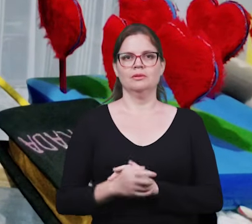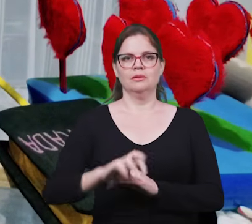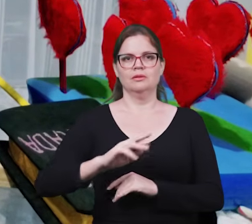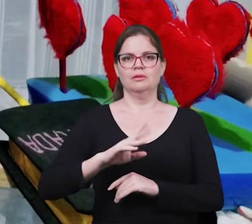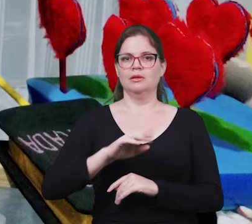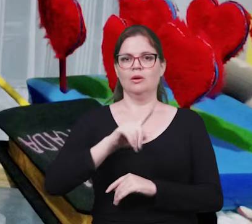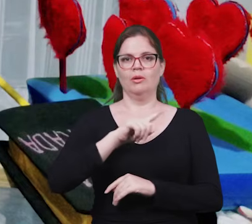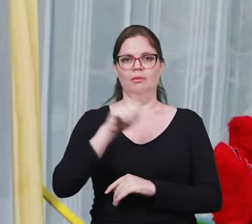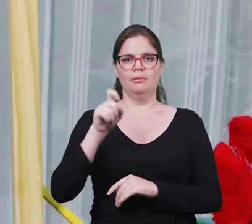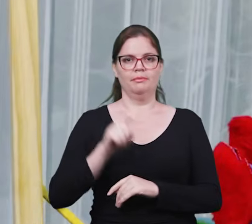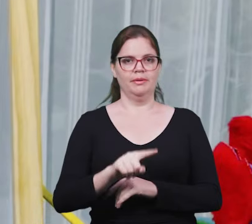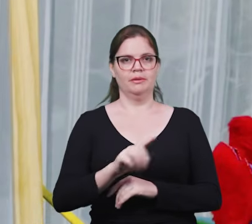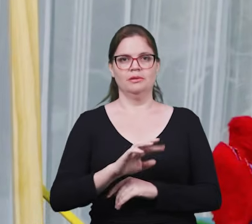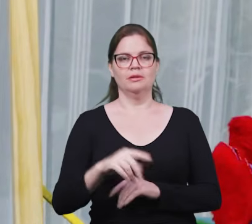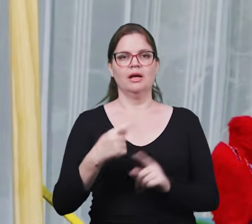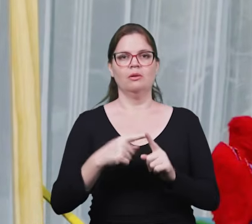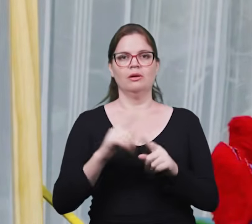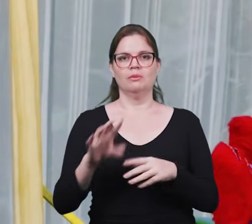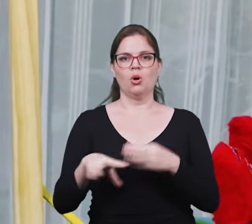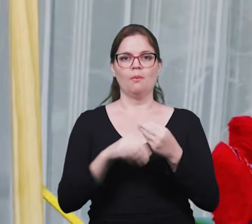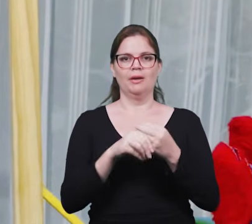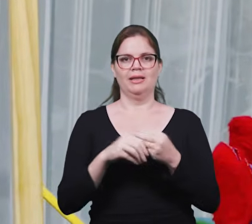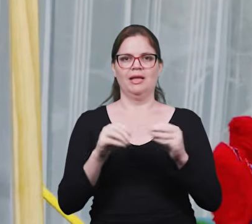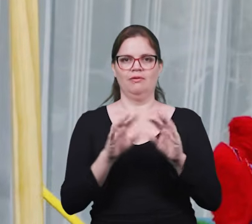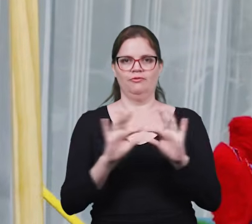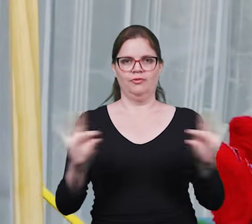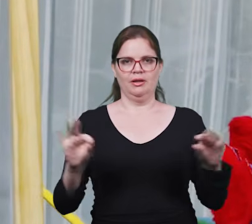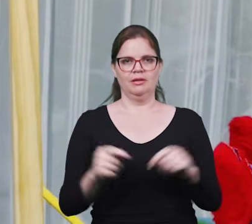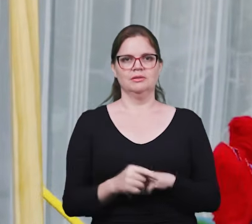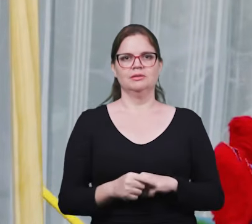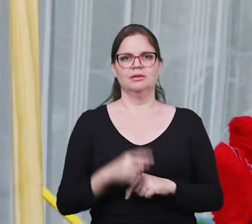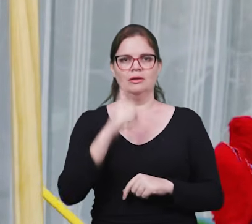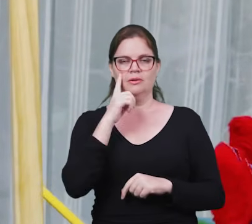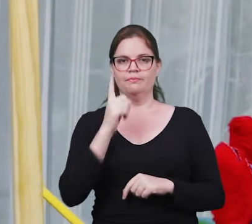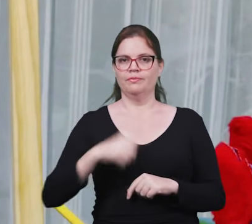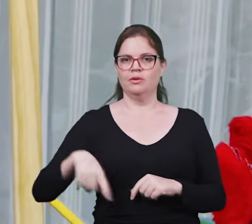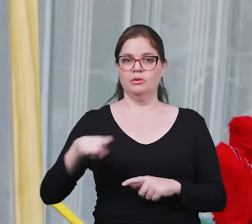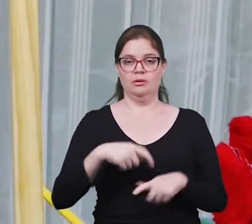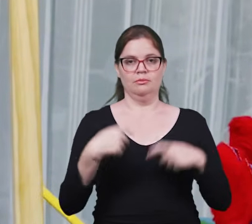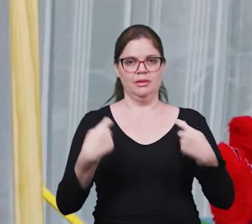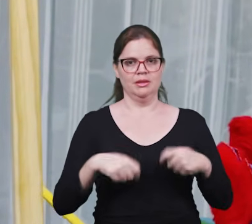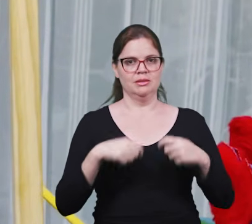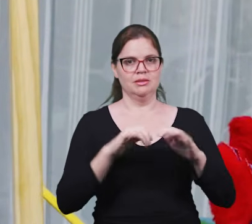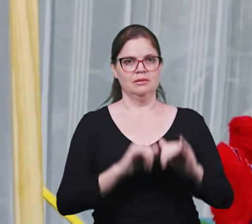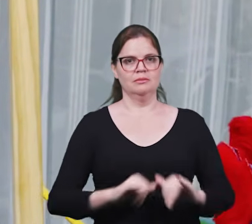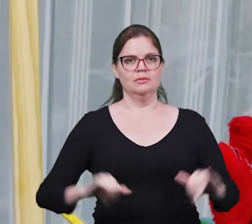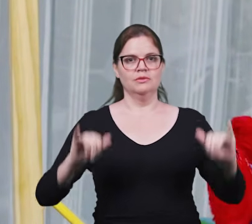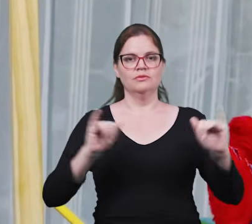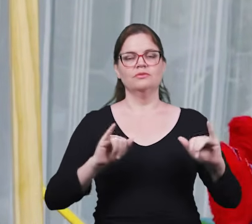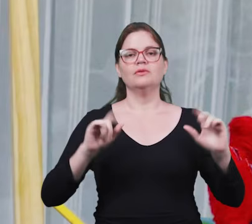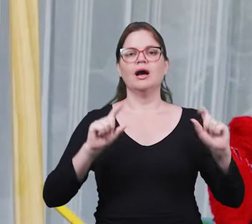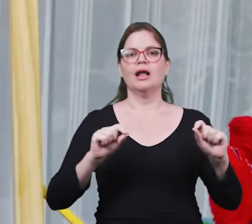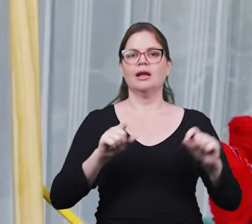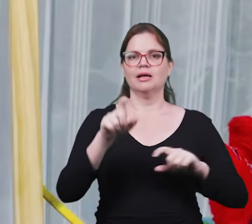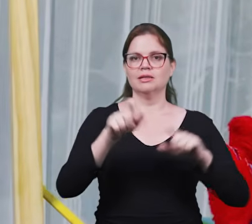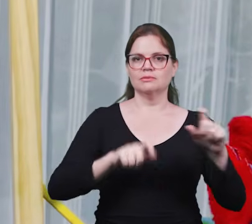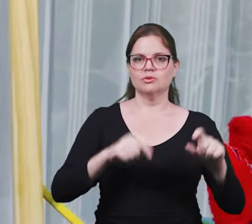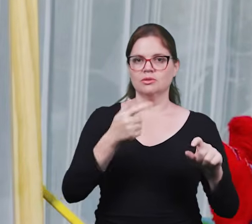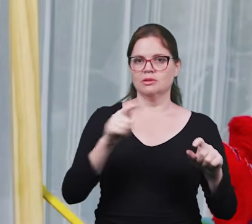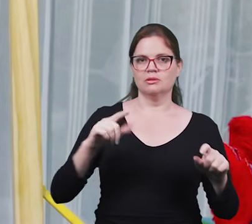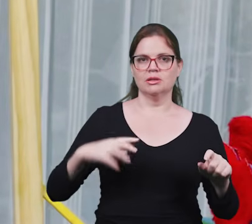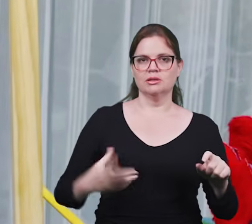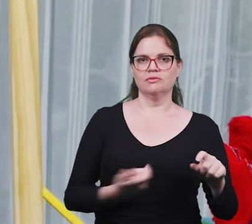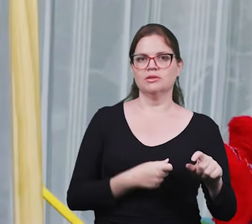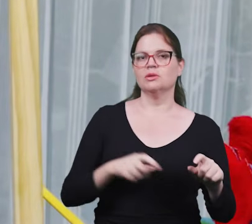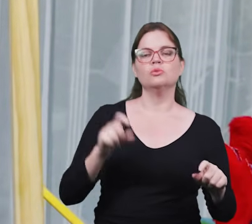é uma interrogação, é para completar a frase. Devemos falar para as pessoas sem salvação que... E eles